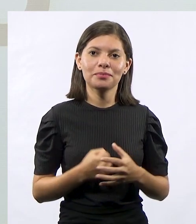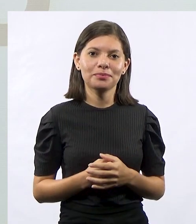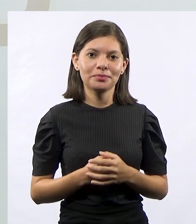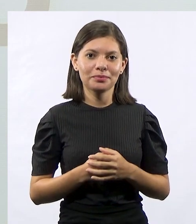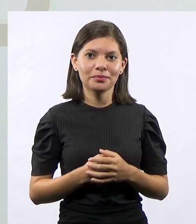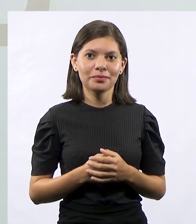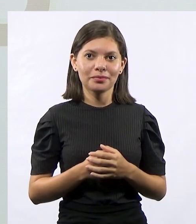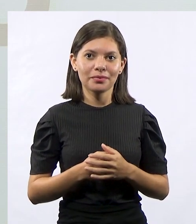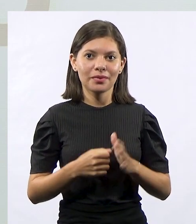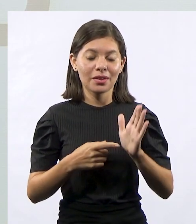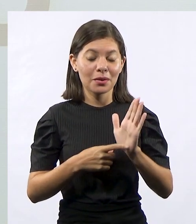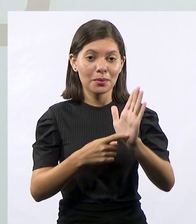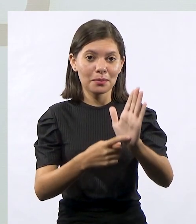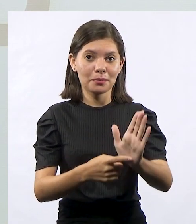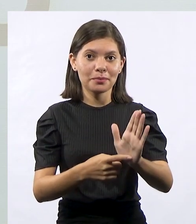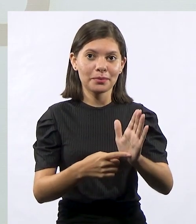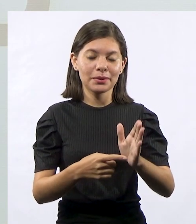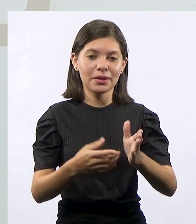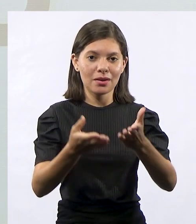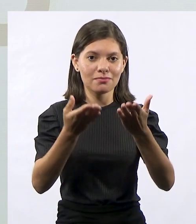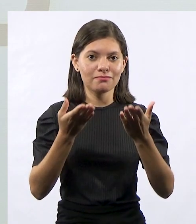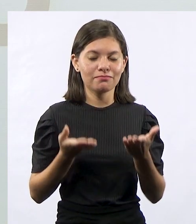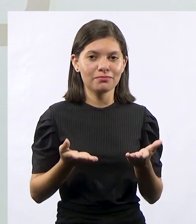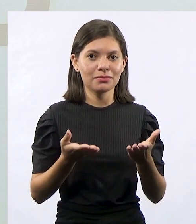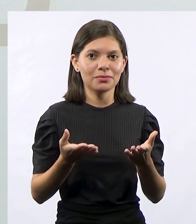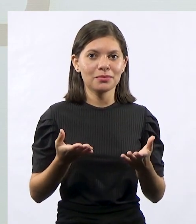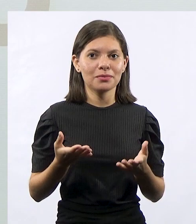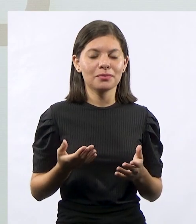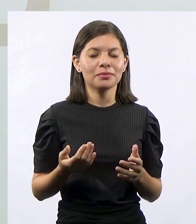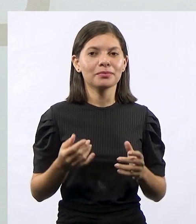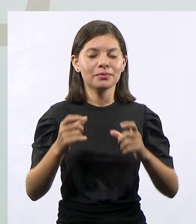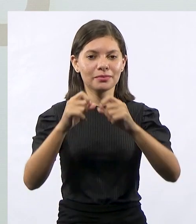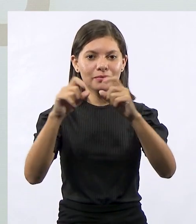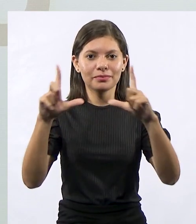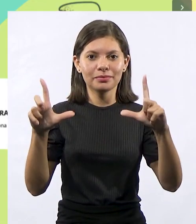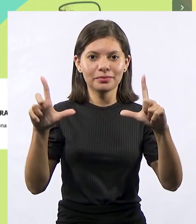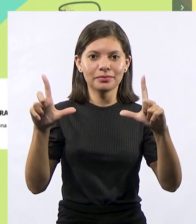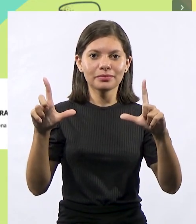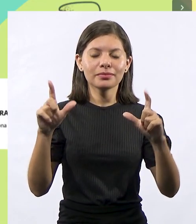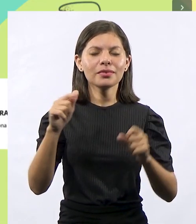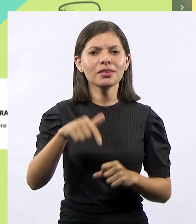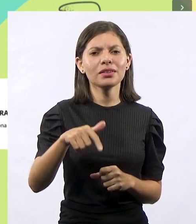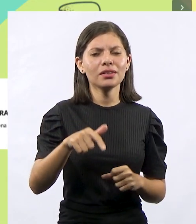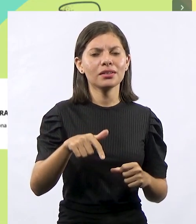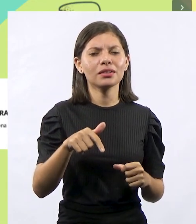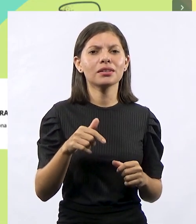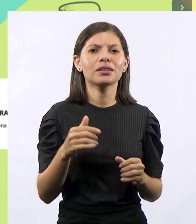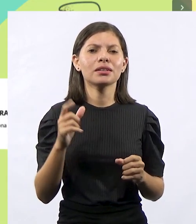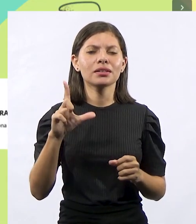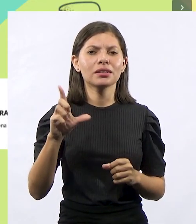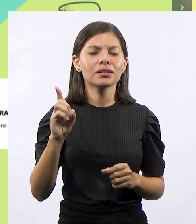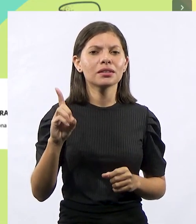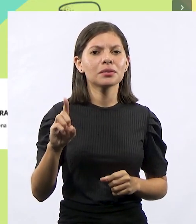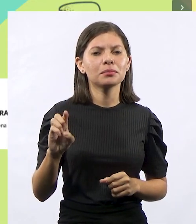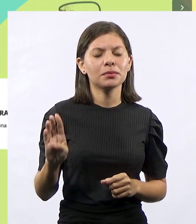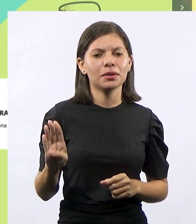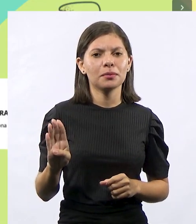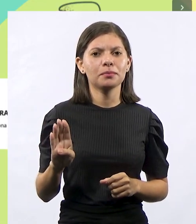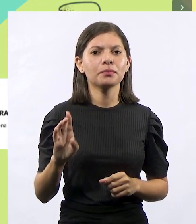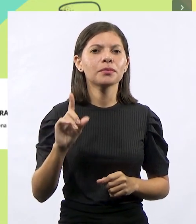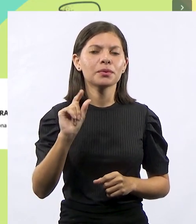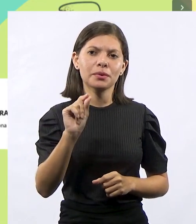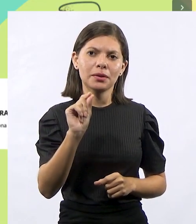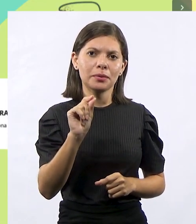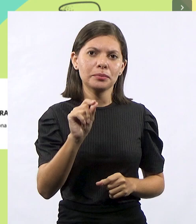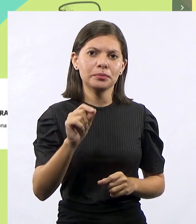curioso, aí vamos acompanhar o nosso episódio. Acompanhe aqui comigo na nossa tela interativa. Aqui na nossa jornada de LDB,